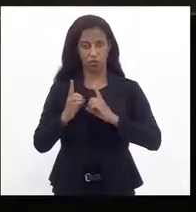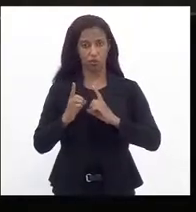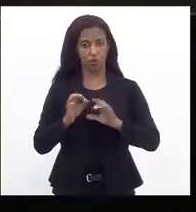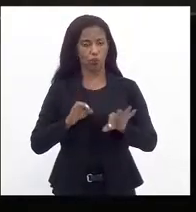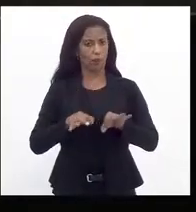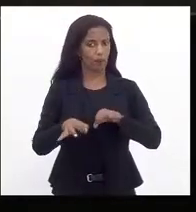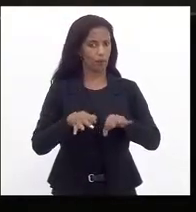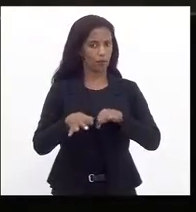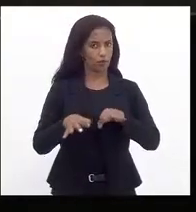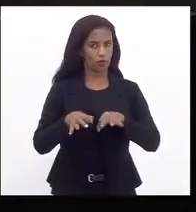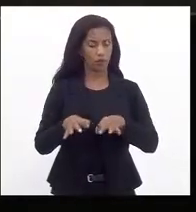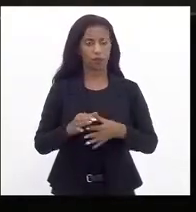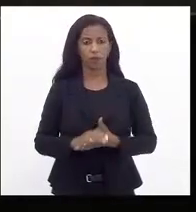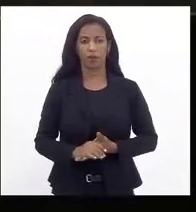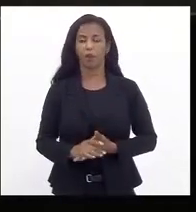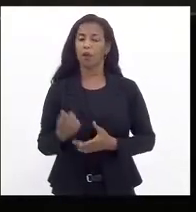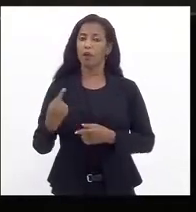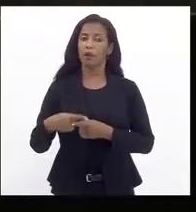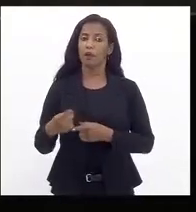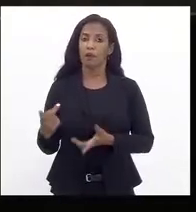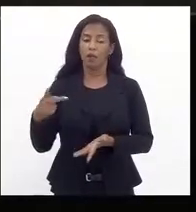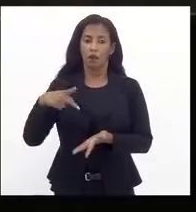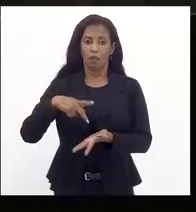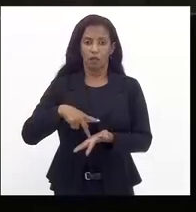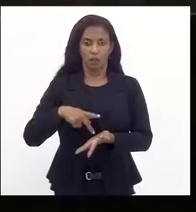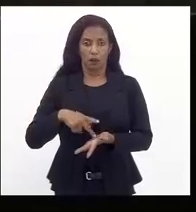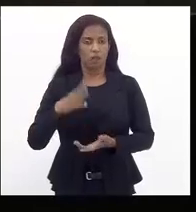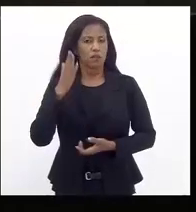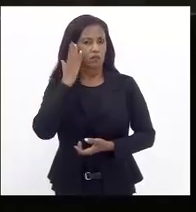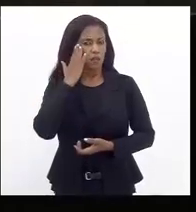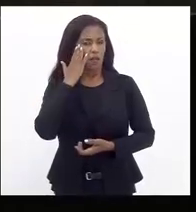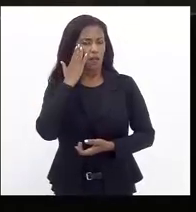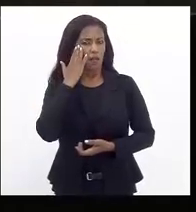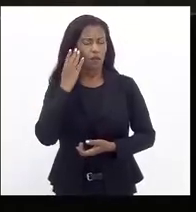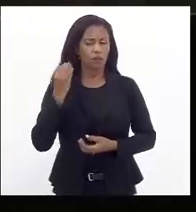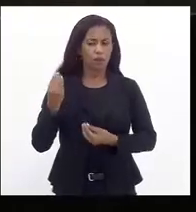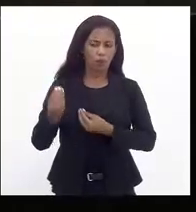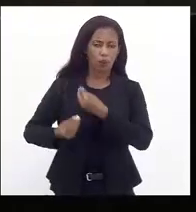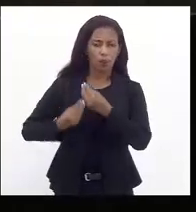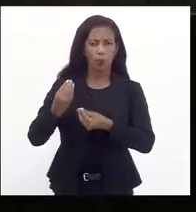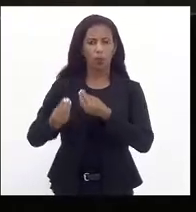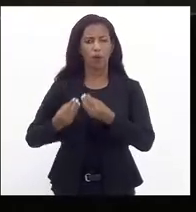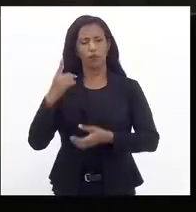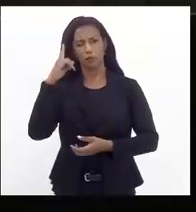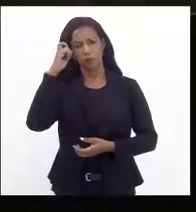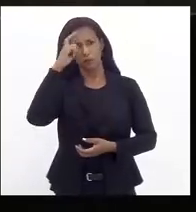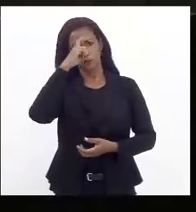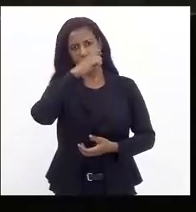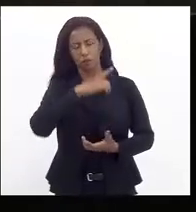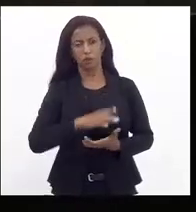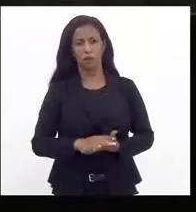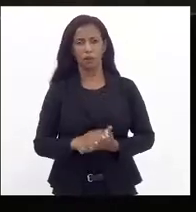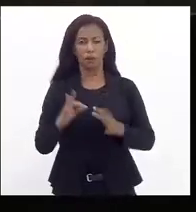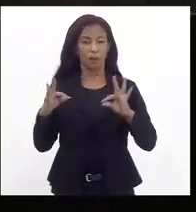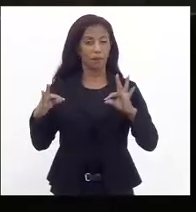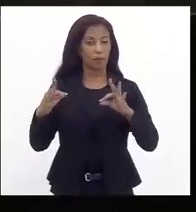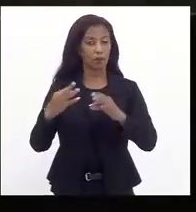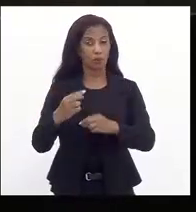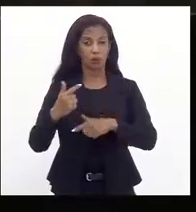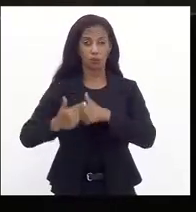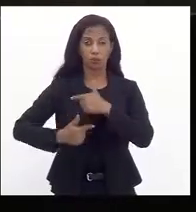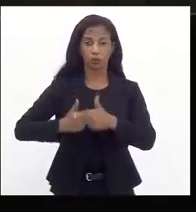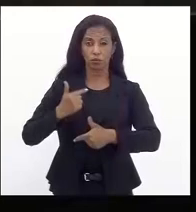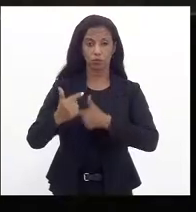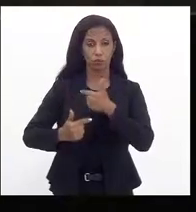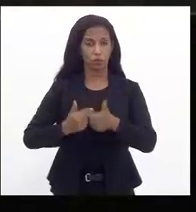projeto porque na realidade a gente sabe o quanto que é difícil para todos os